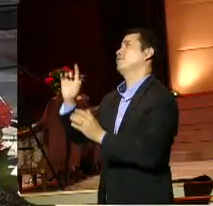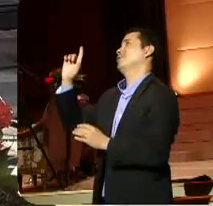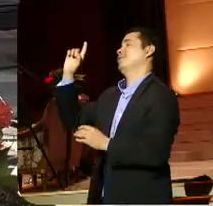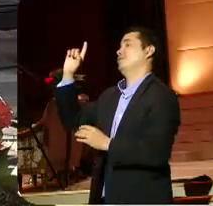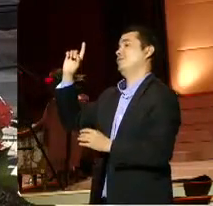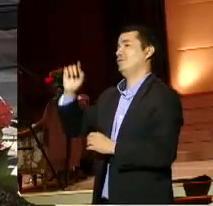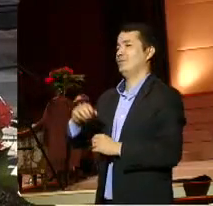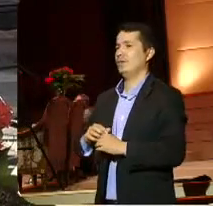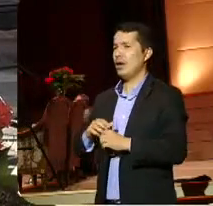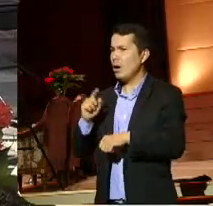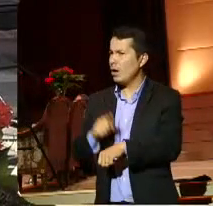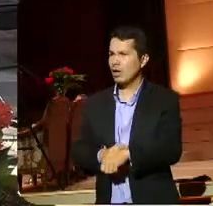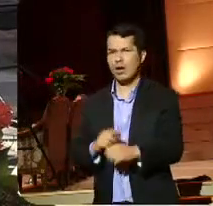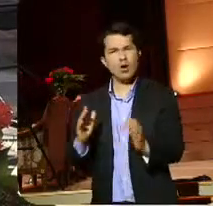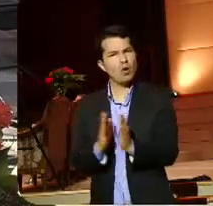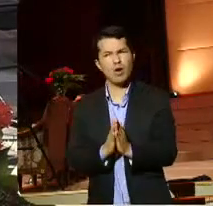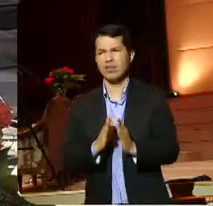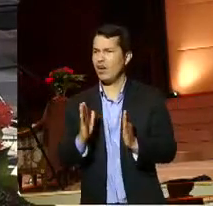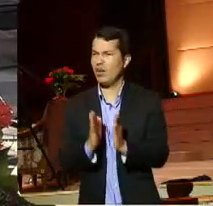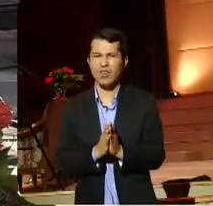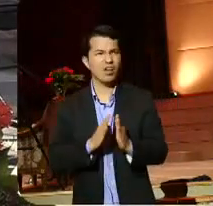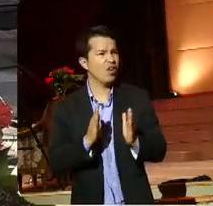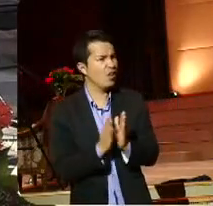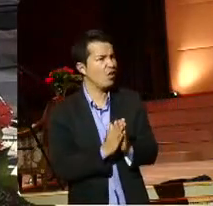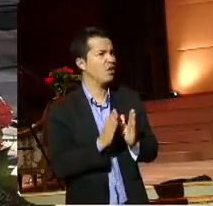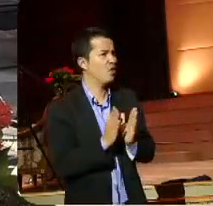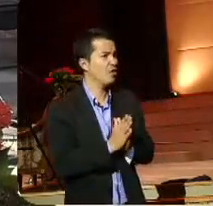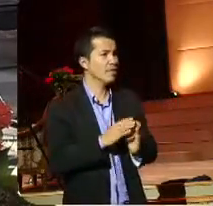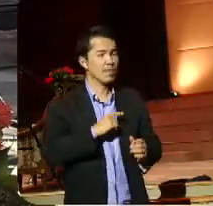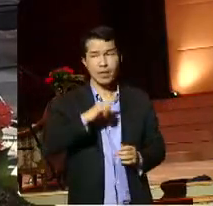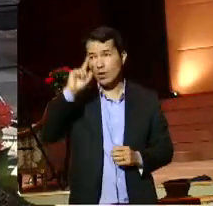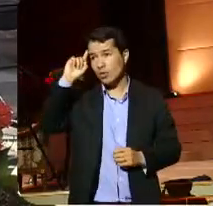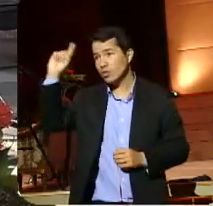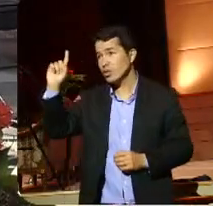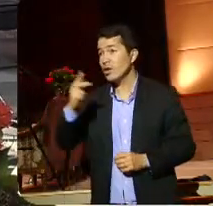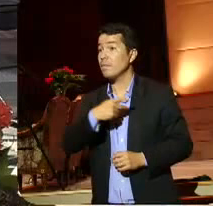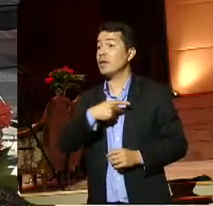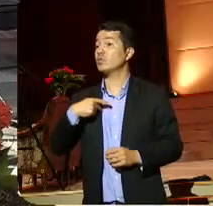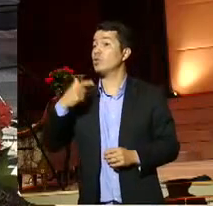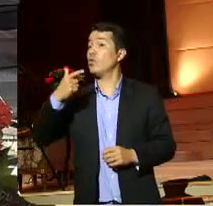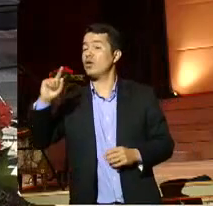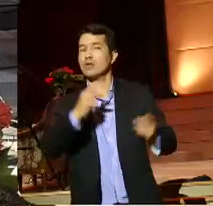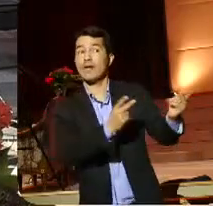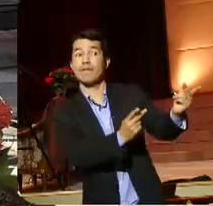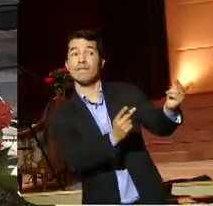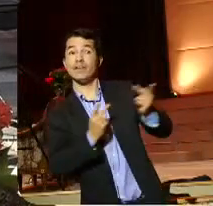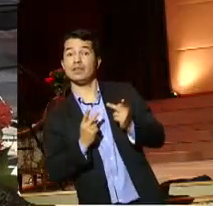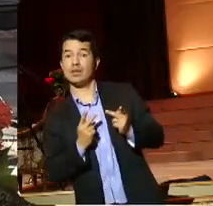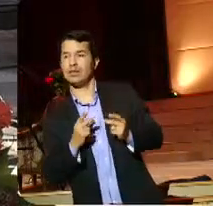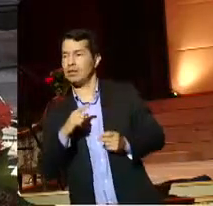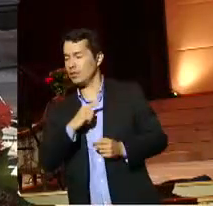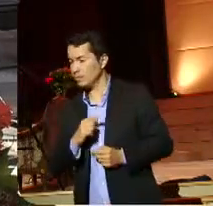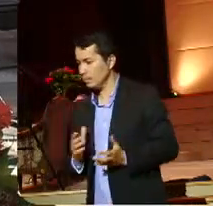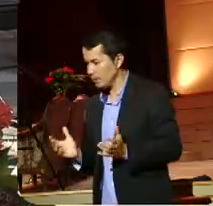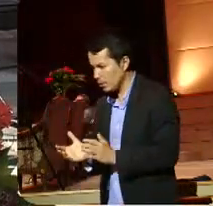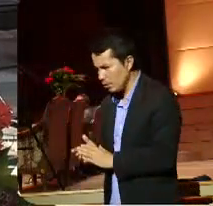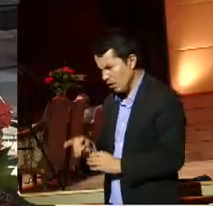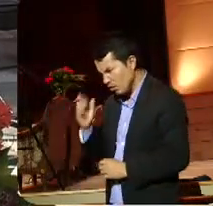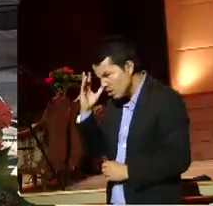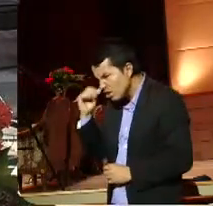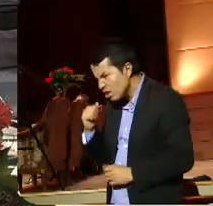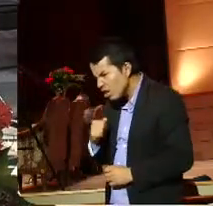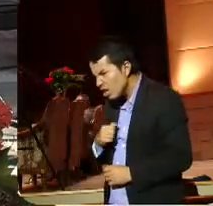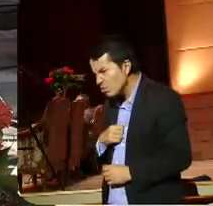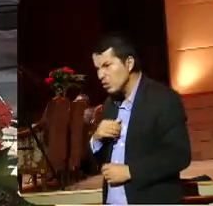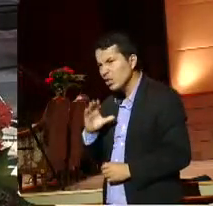E aí veio uma pessoa visitá-lo, da sua equipe, e essa pessoa disse: olha, Gary, eu estava orando